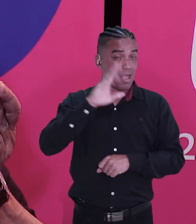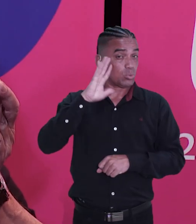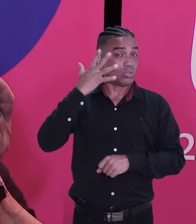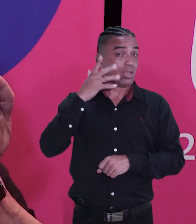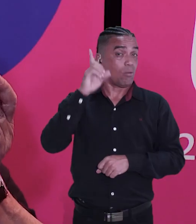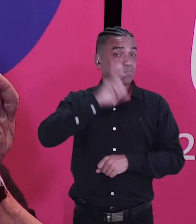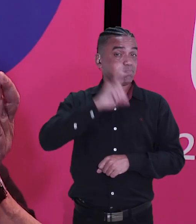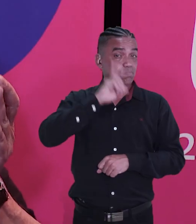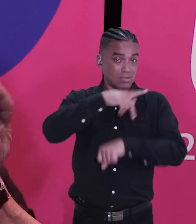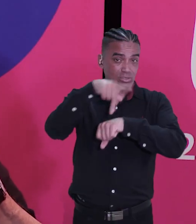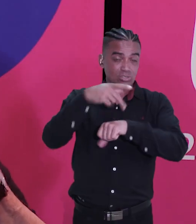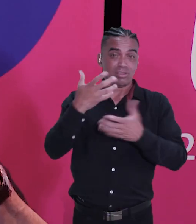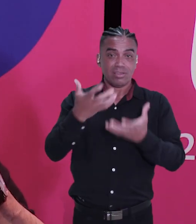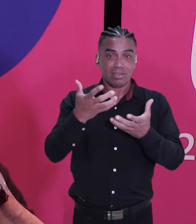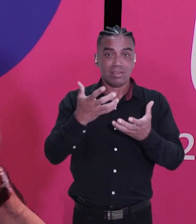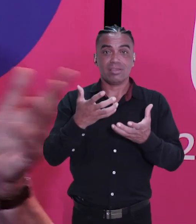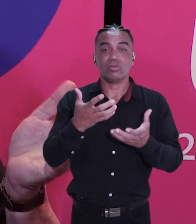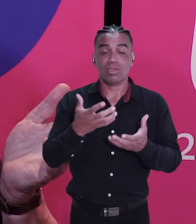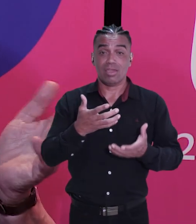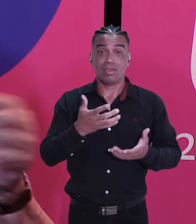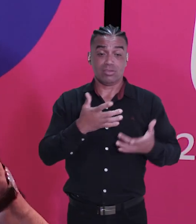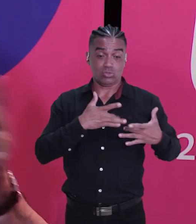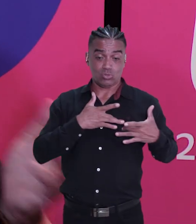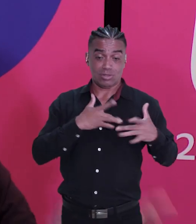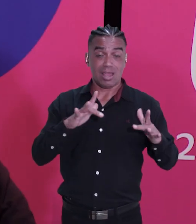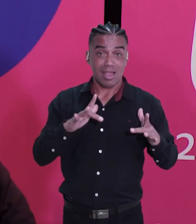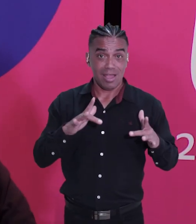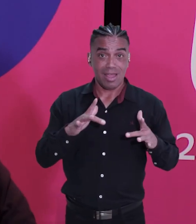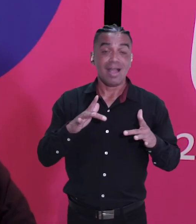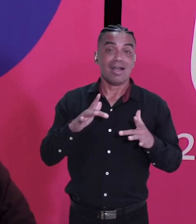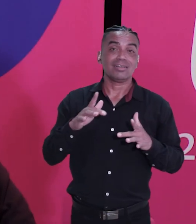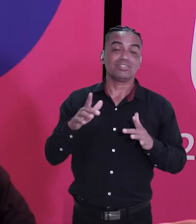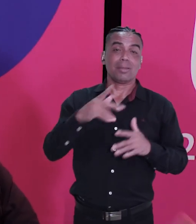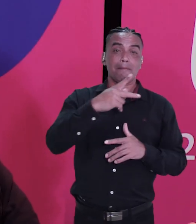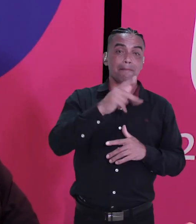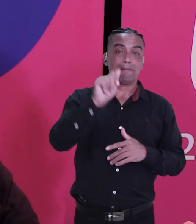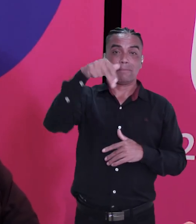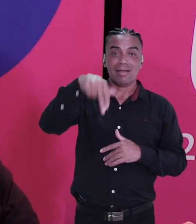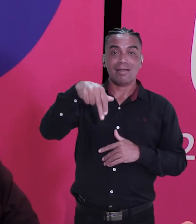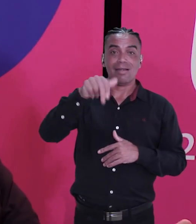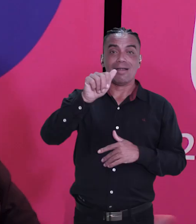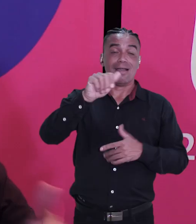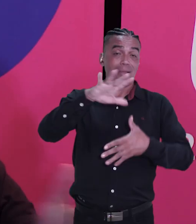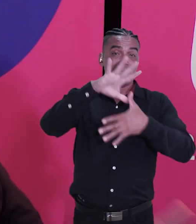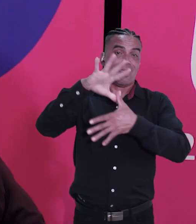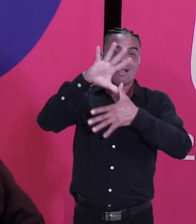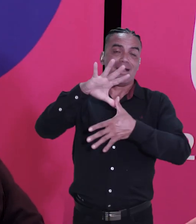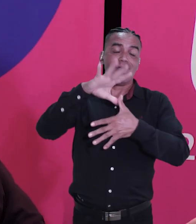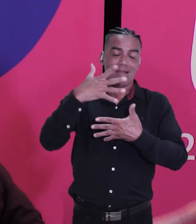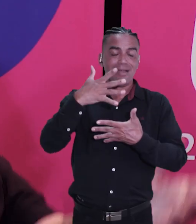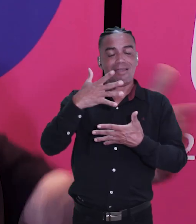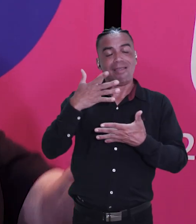aconteceu que os Estados Unidos queriam que houvesse uma solidariedade pan-americana em relação a eles, né? E é claro que